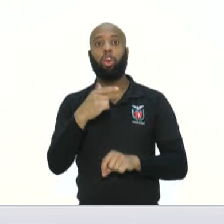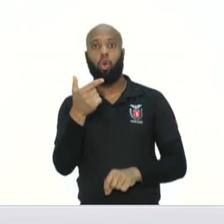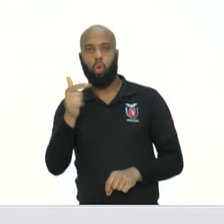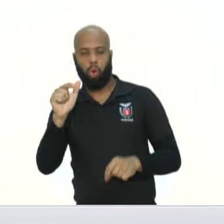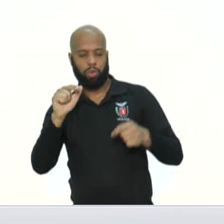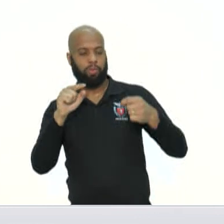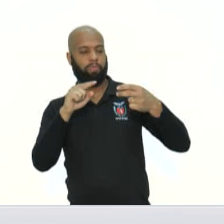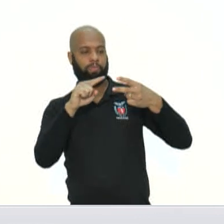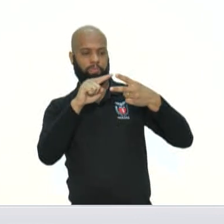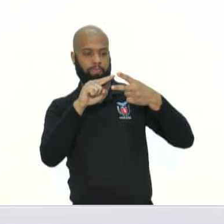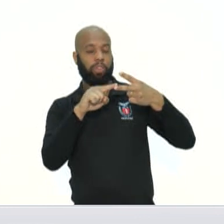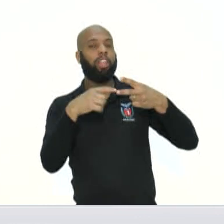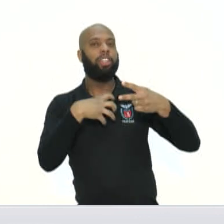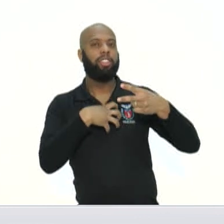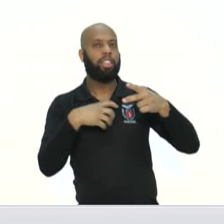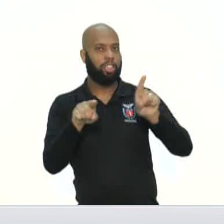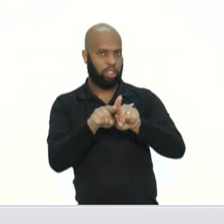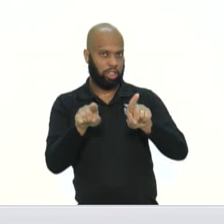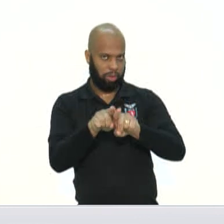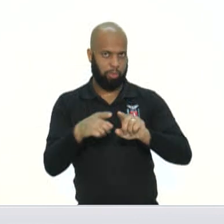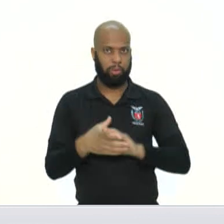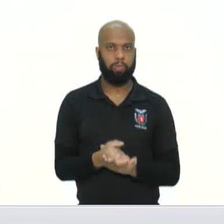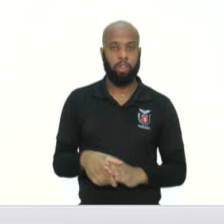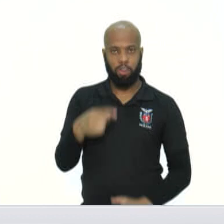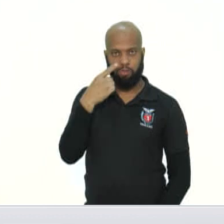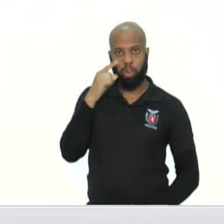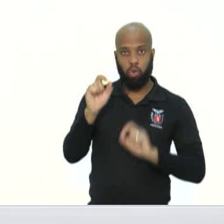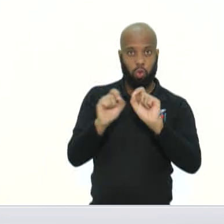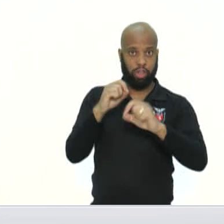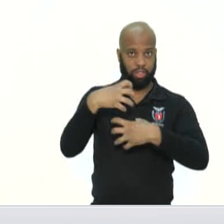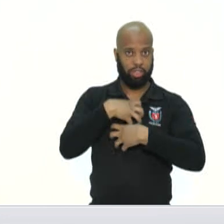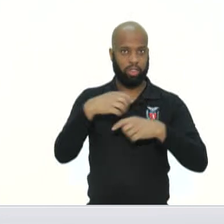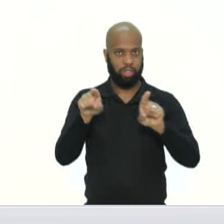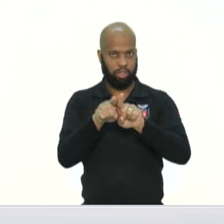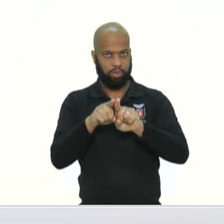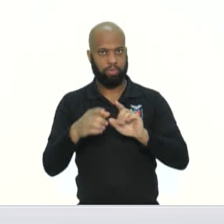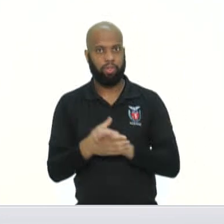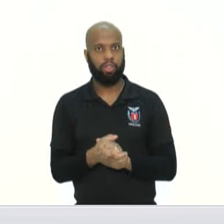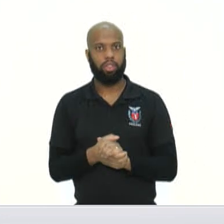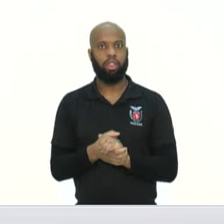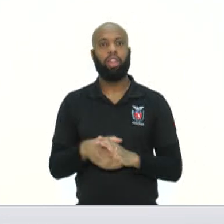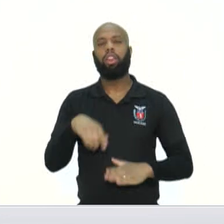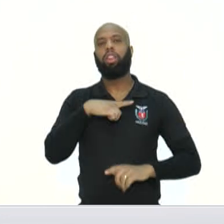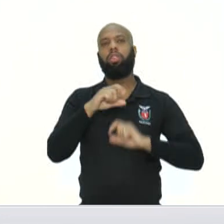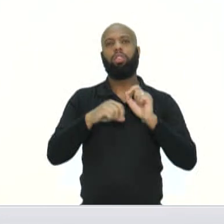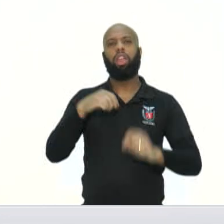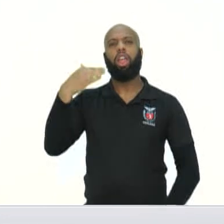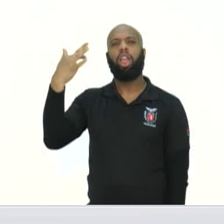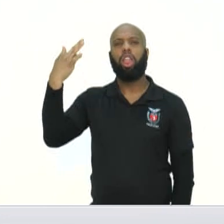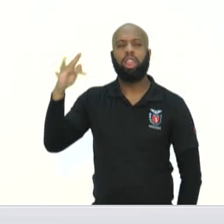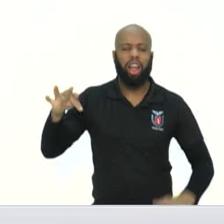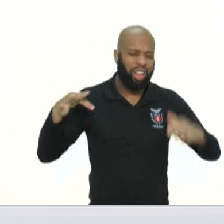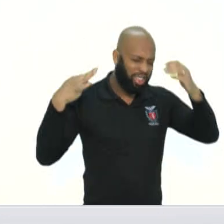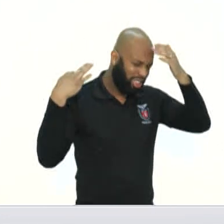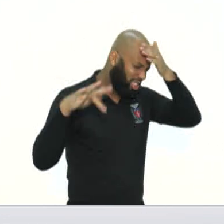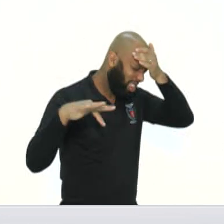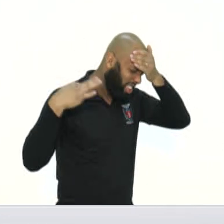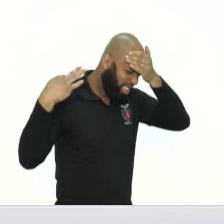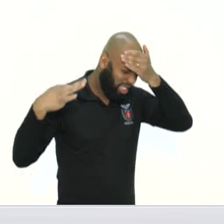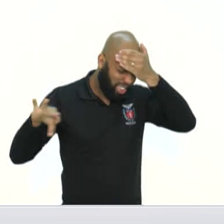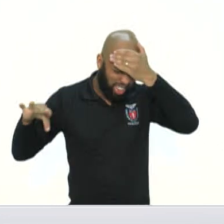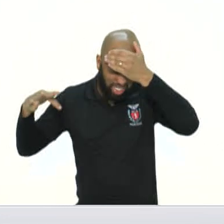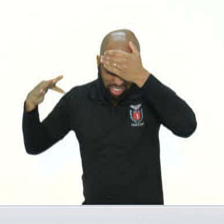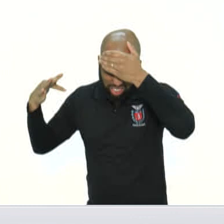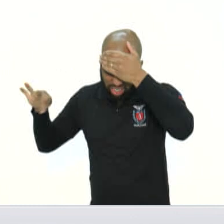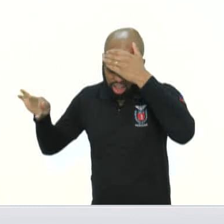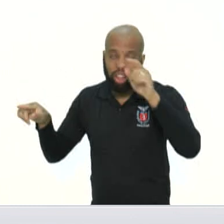seguintes sinais ou sintomas. Então vamos ver aqui. Cefaleia, é dor de cabeça, né? Dor